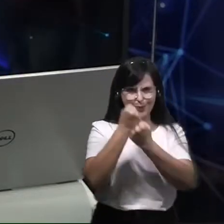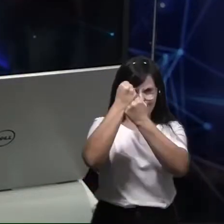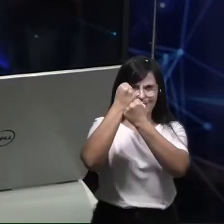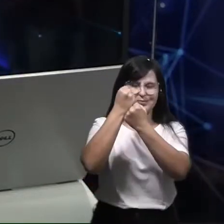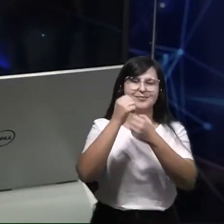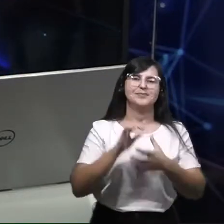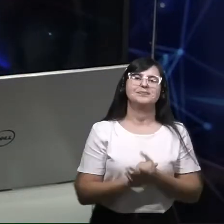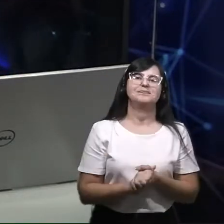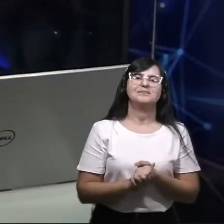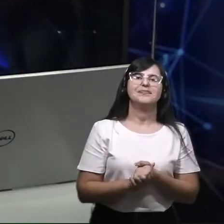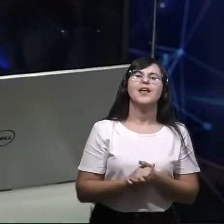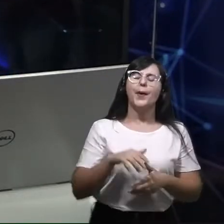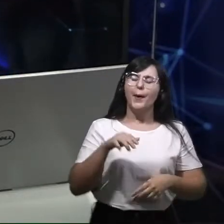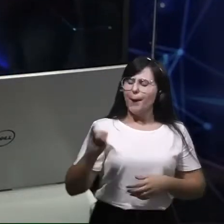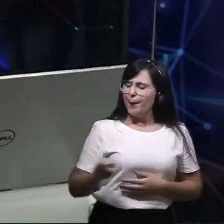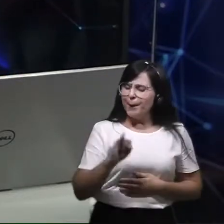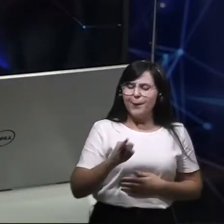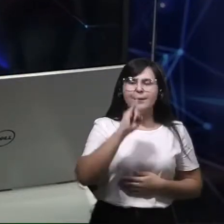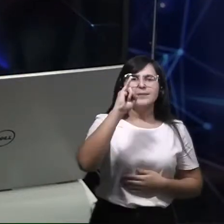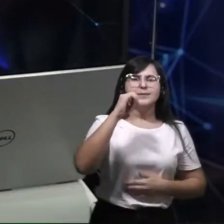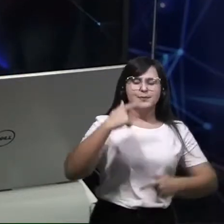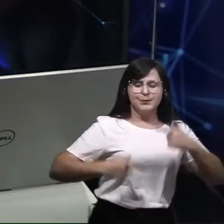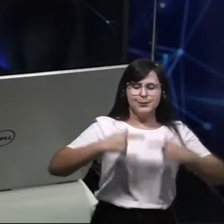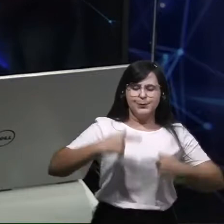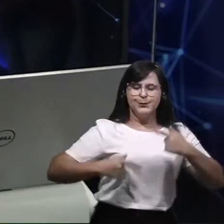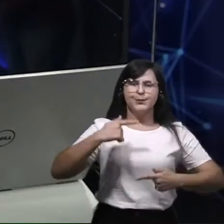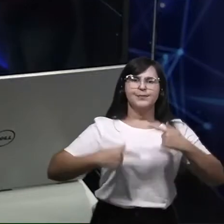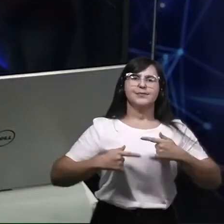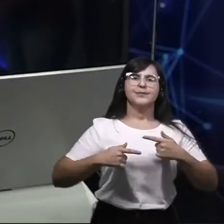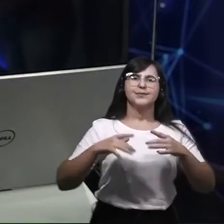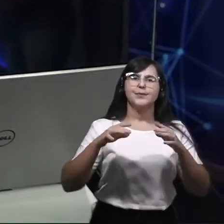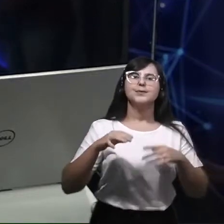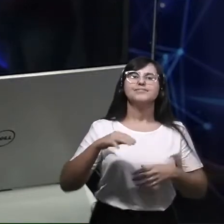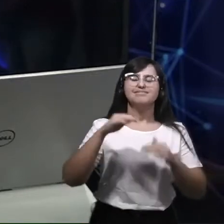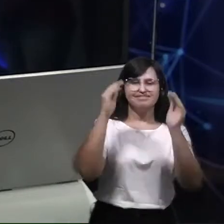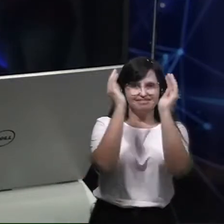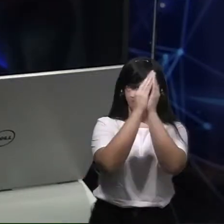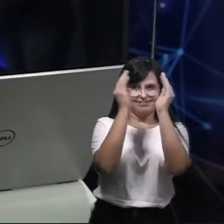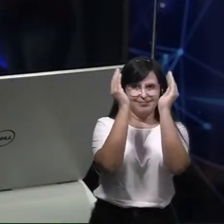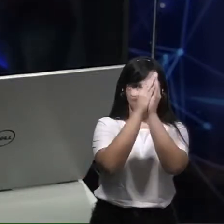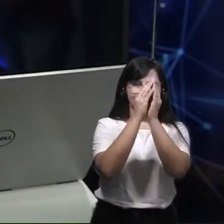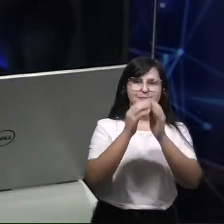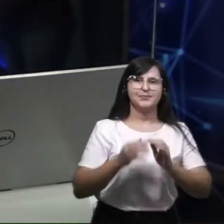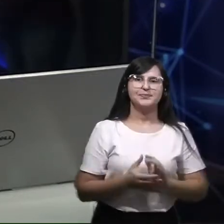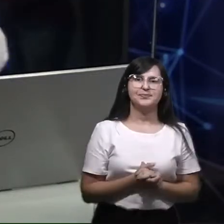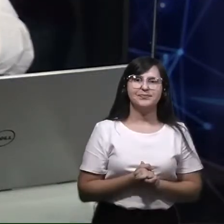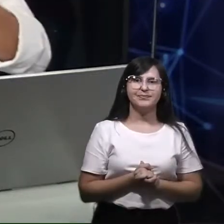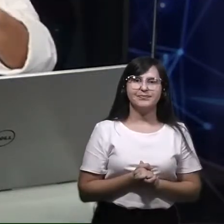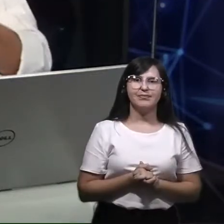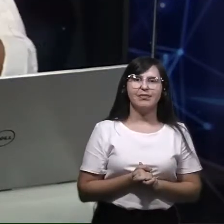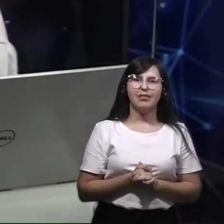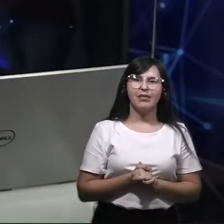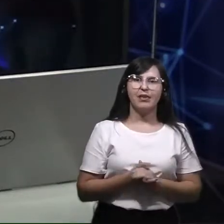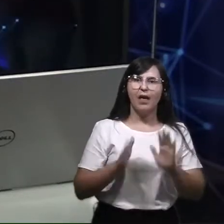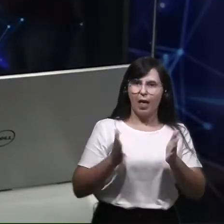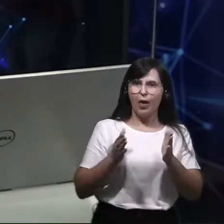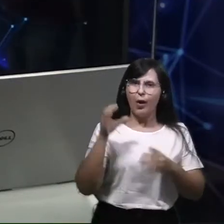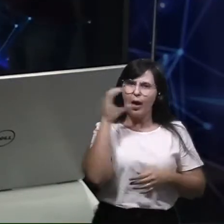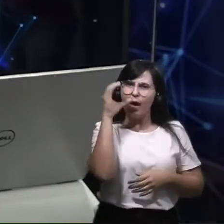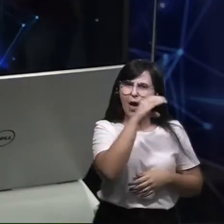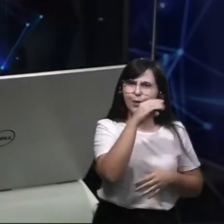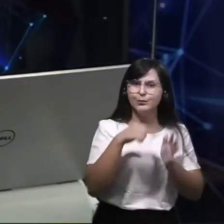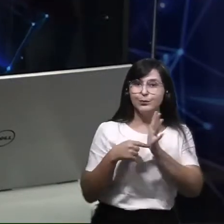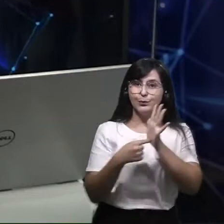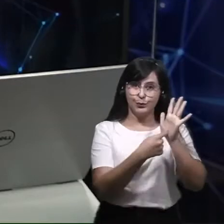importante para a política de Brejo da Madre de Deus e, por que não dizer, para Pernambuco. Vou trazer aqui uma rápida apresentação em relação